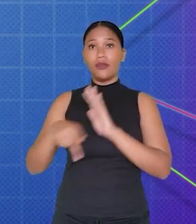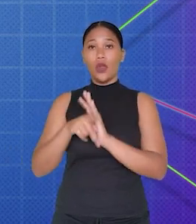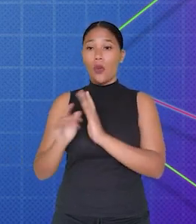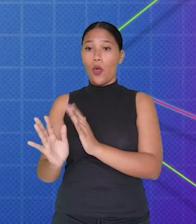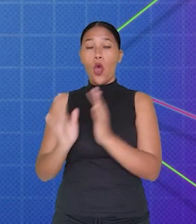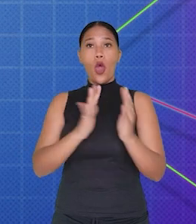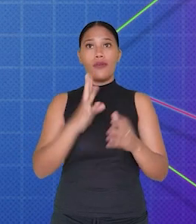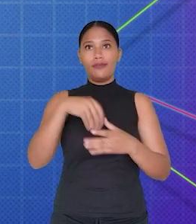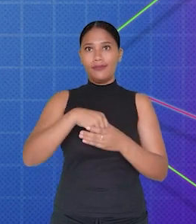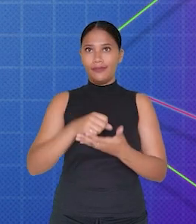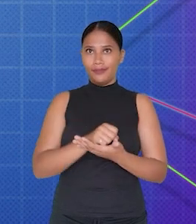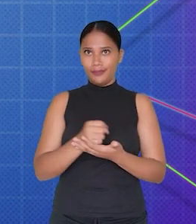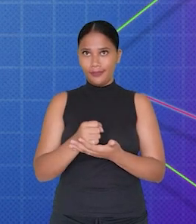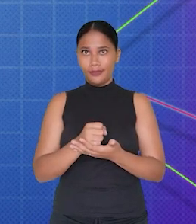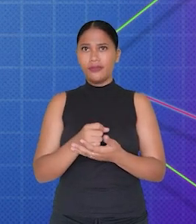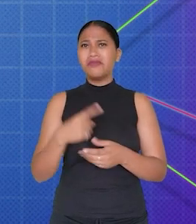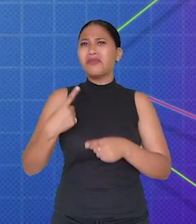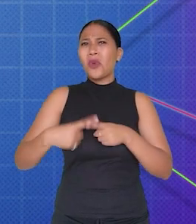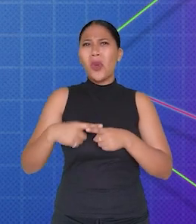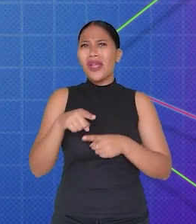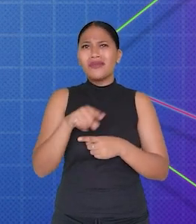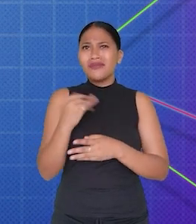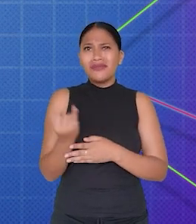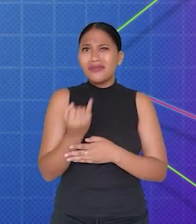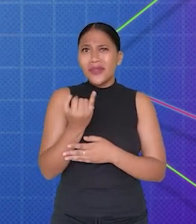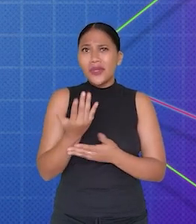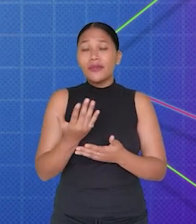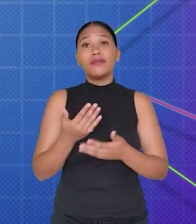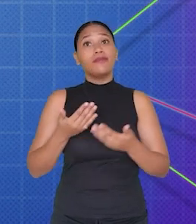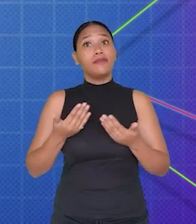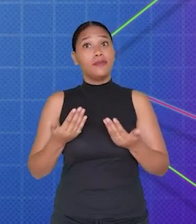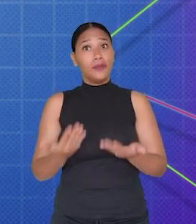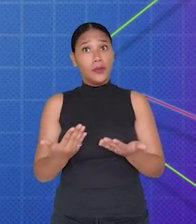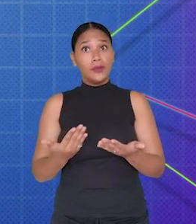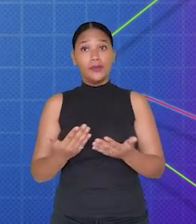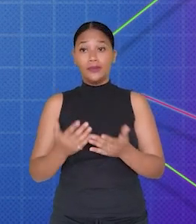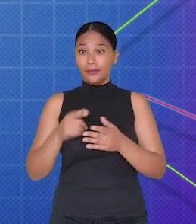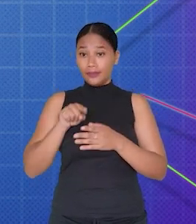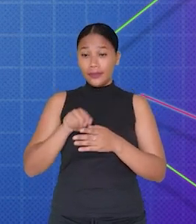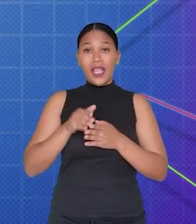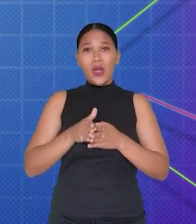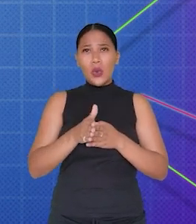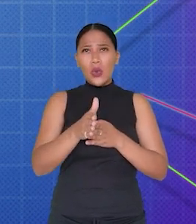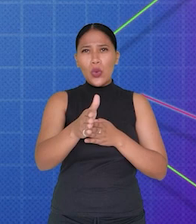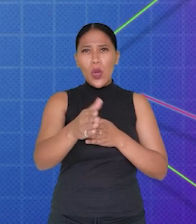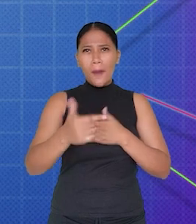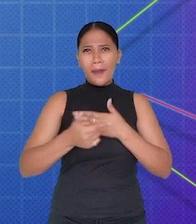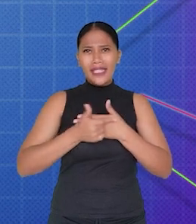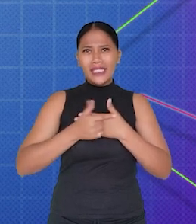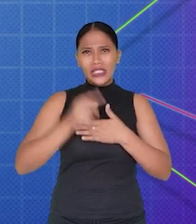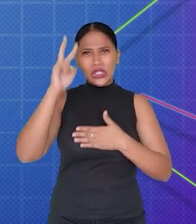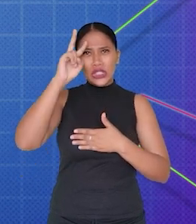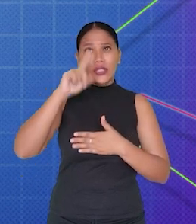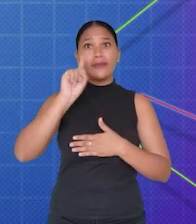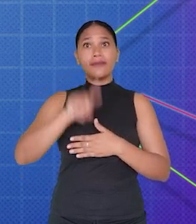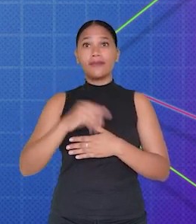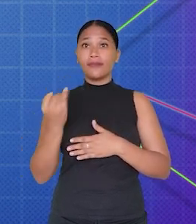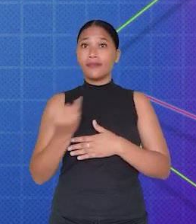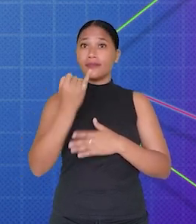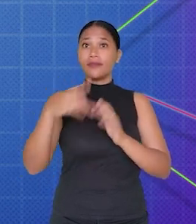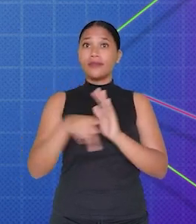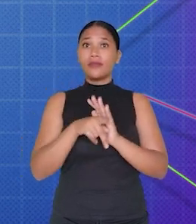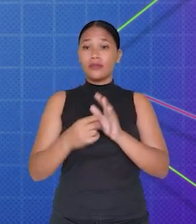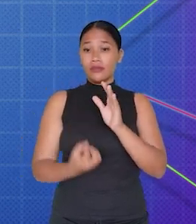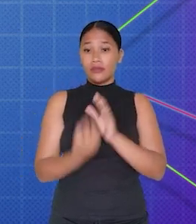significado ao progresso do jogo. E por que isso é importante? Bom, o arco de personagem é uma parte fundamental